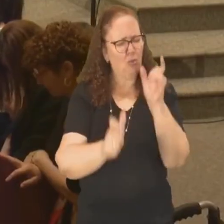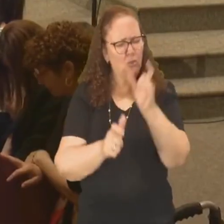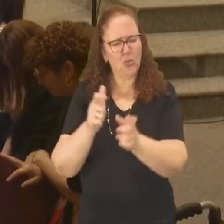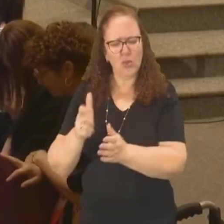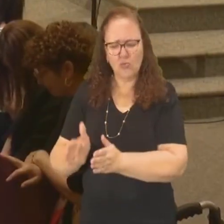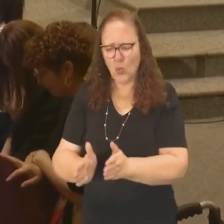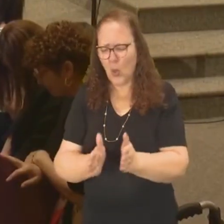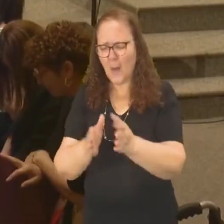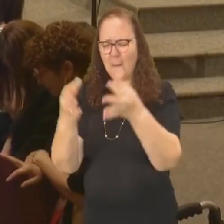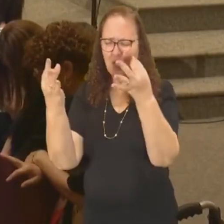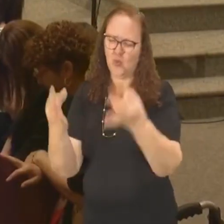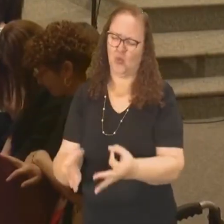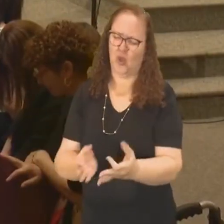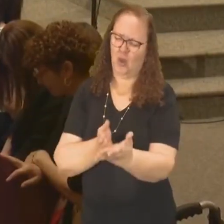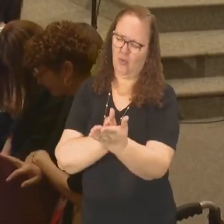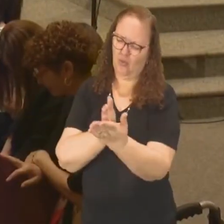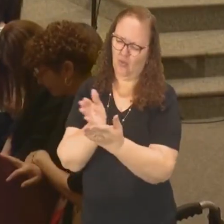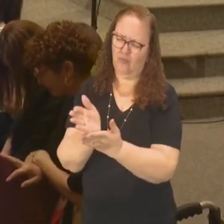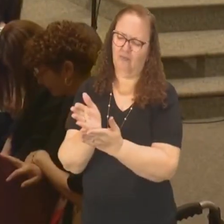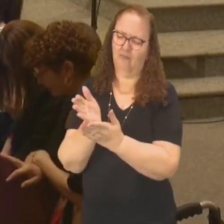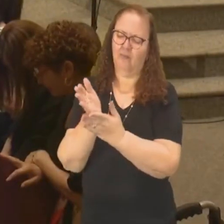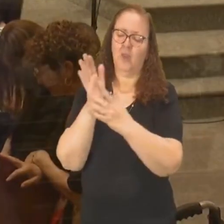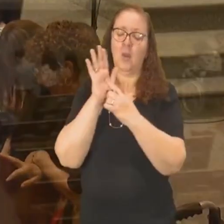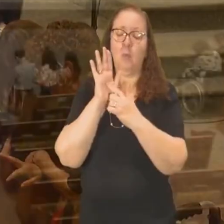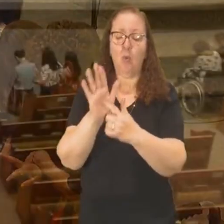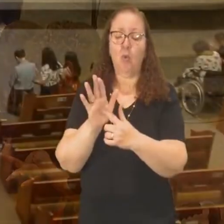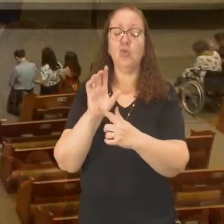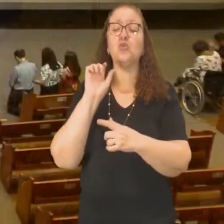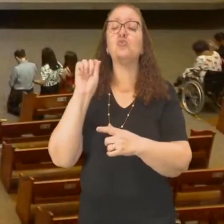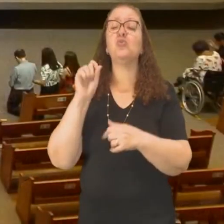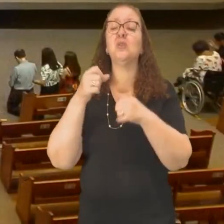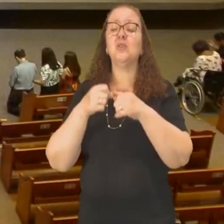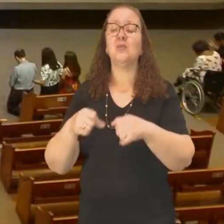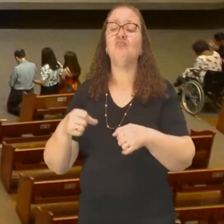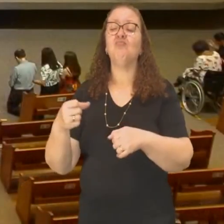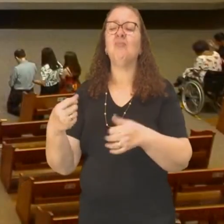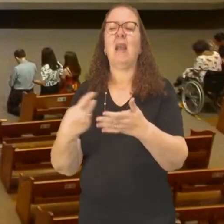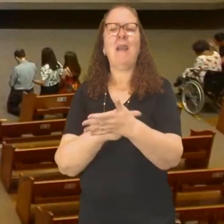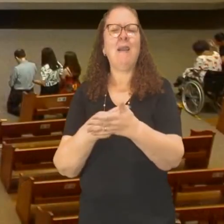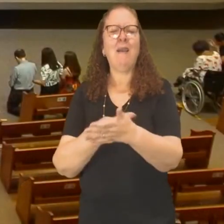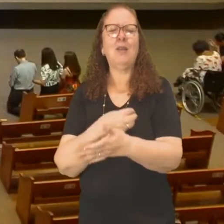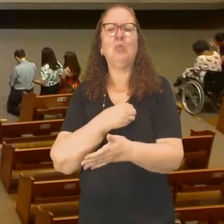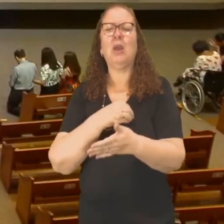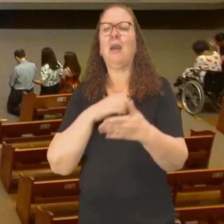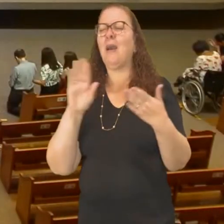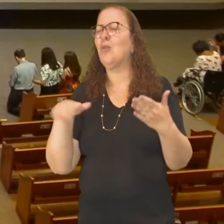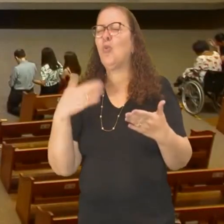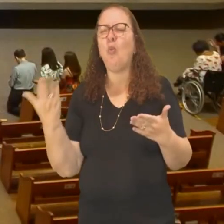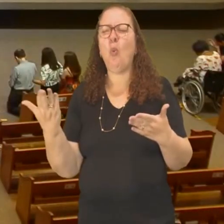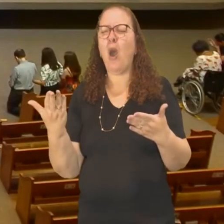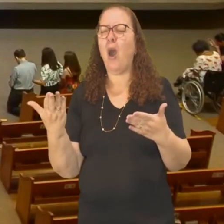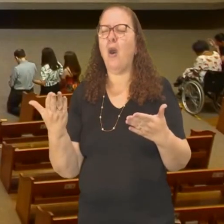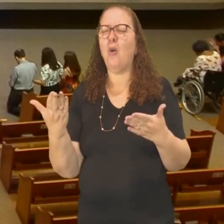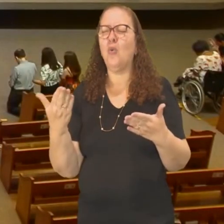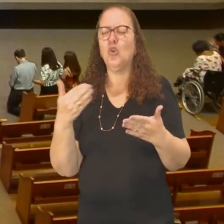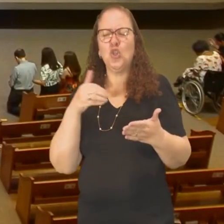andar. Mostra-nos, Senhor, revela-nos os erros, os pecados, as transgressões que nós